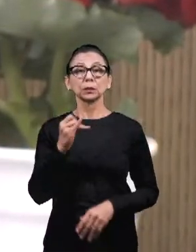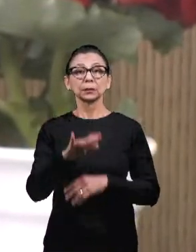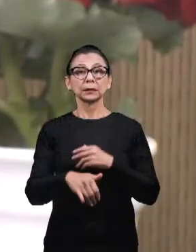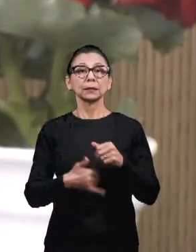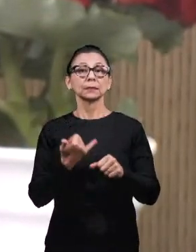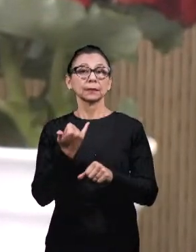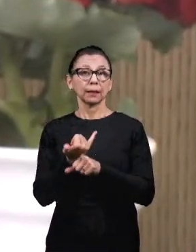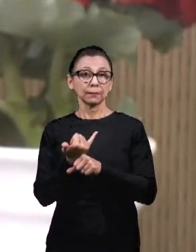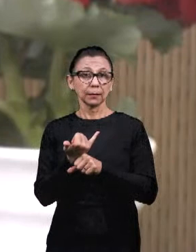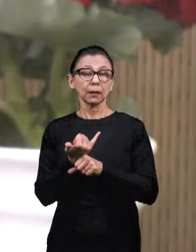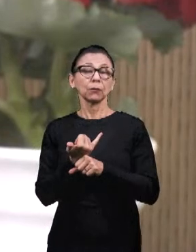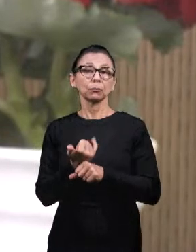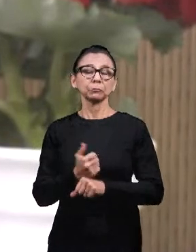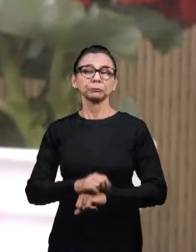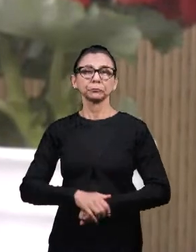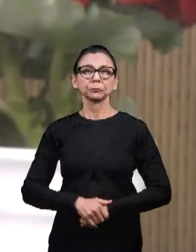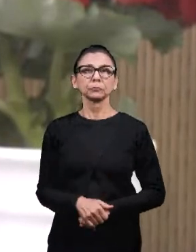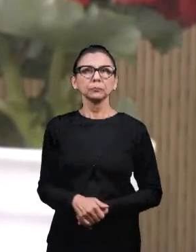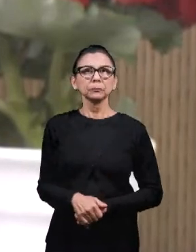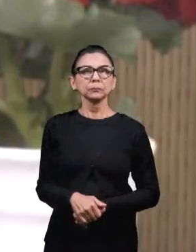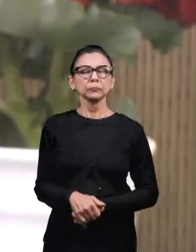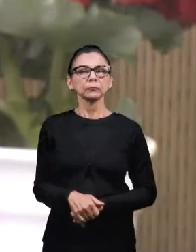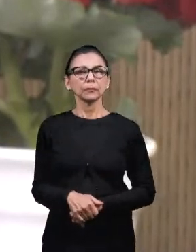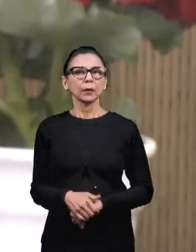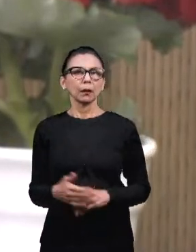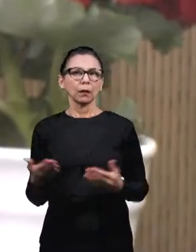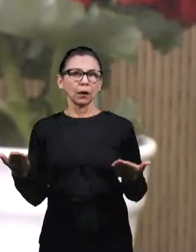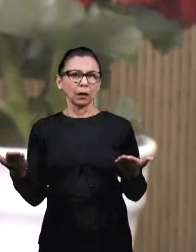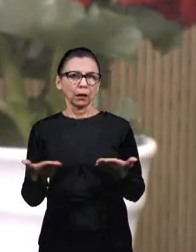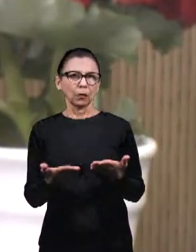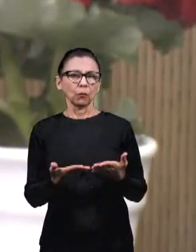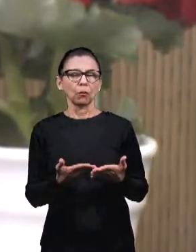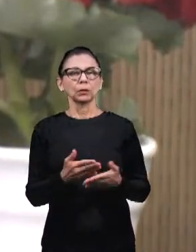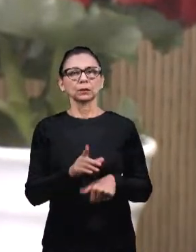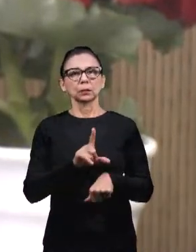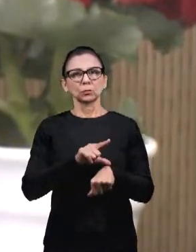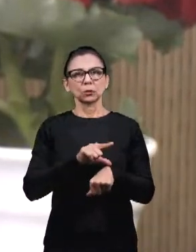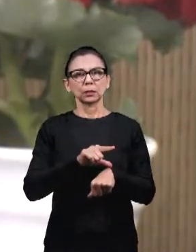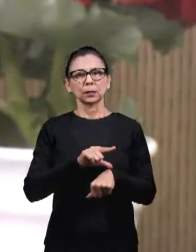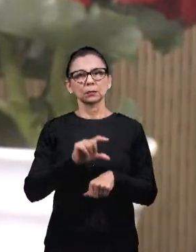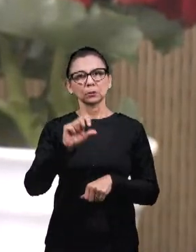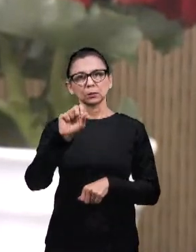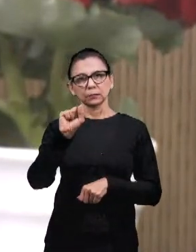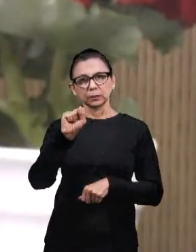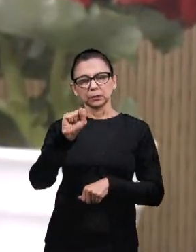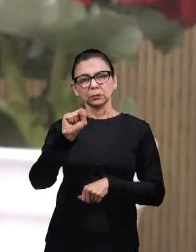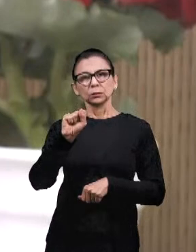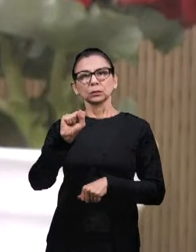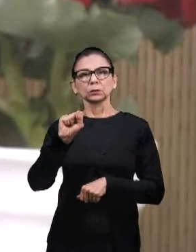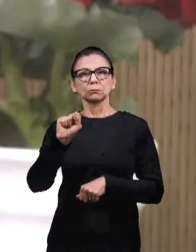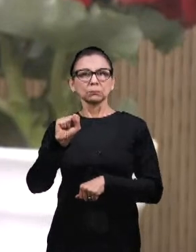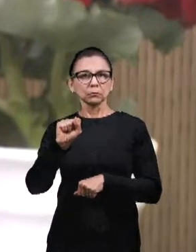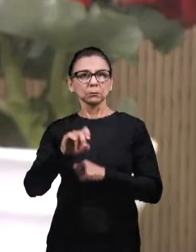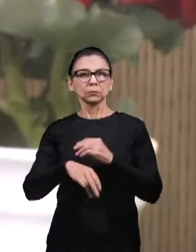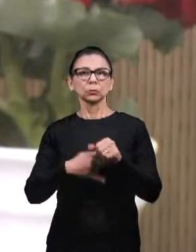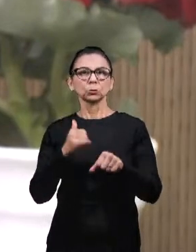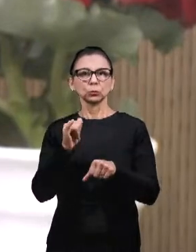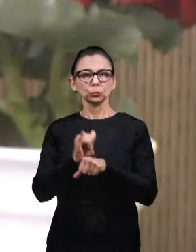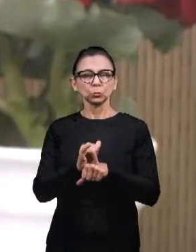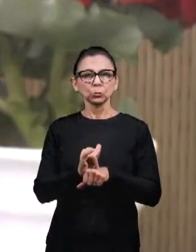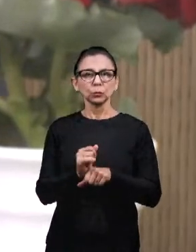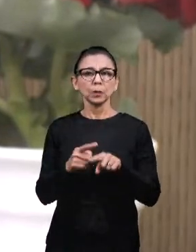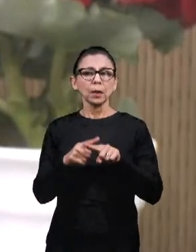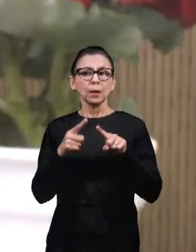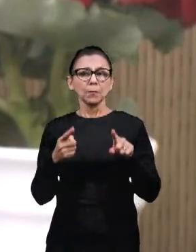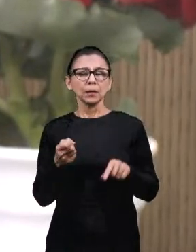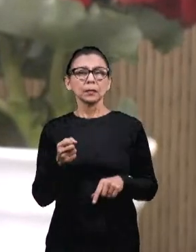no horário que está sendo colocado, como agora às 20 horas, mas como também, se você não pode, devido aos fusos